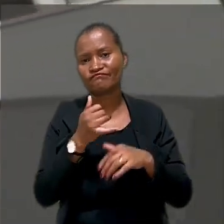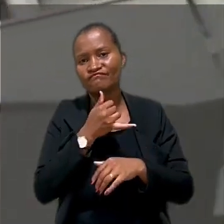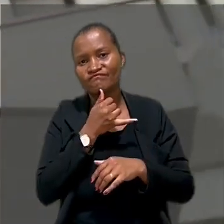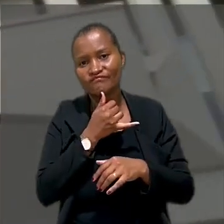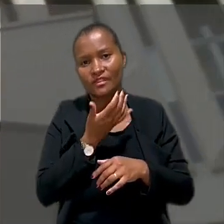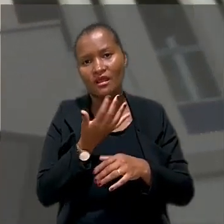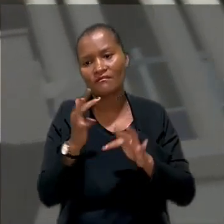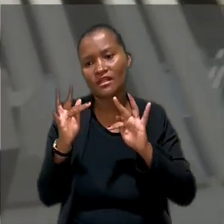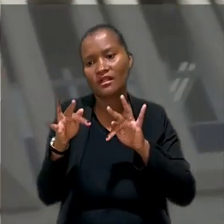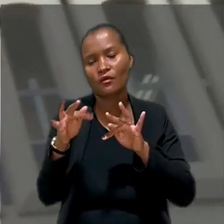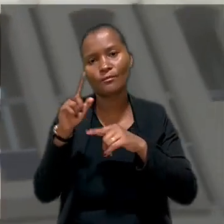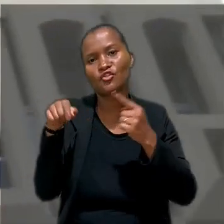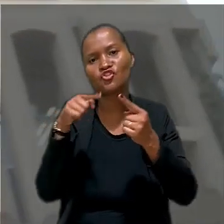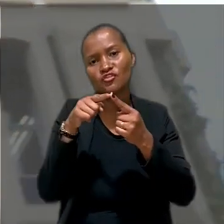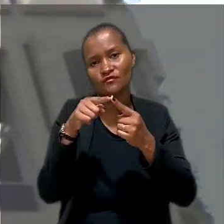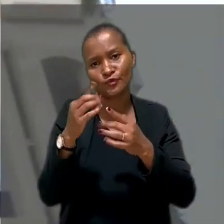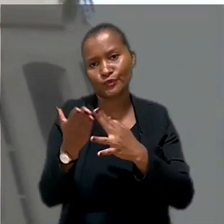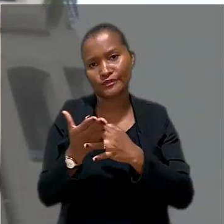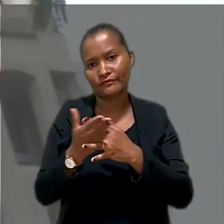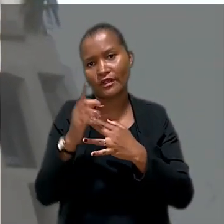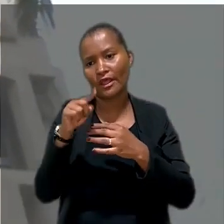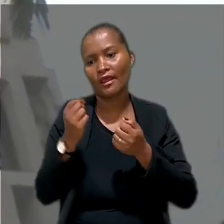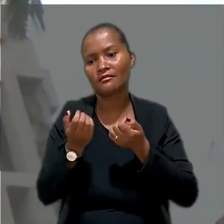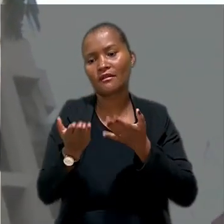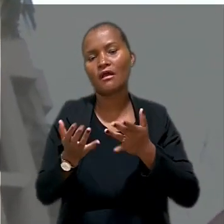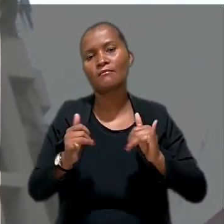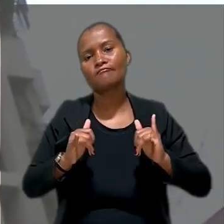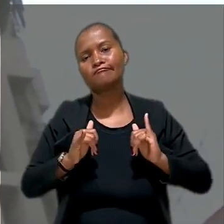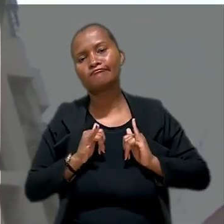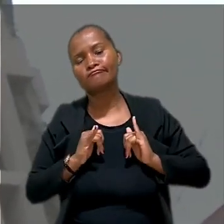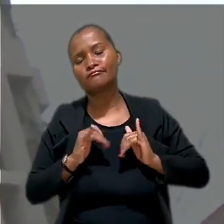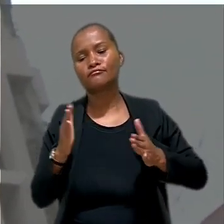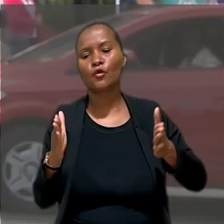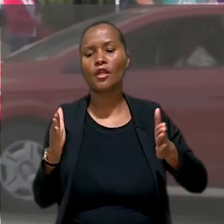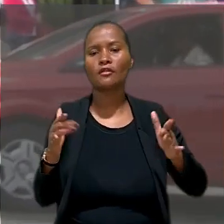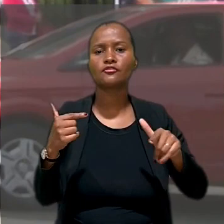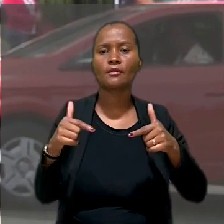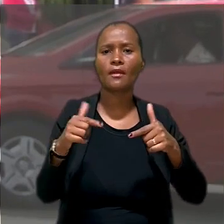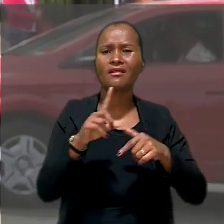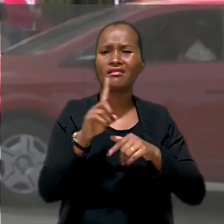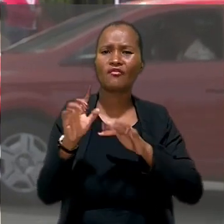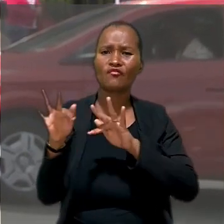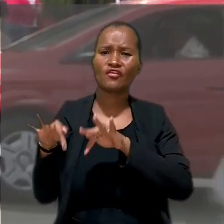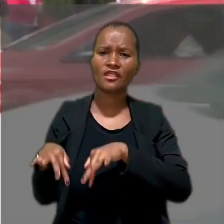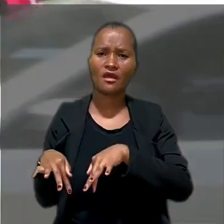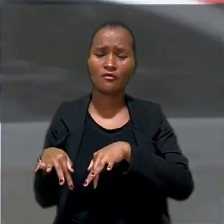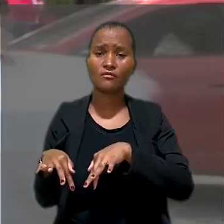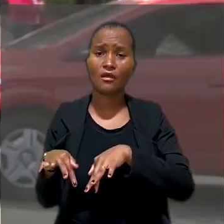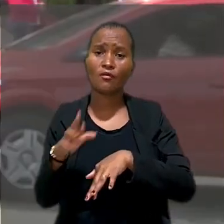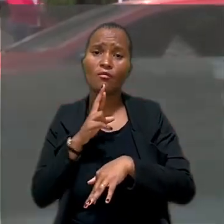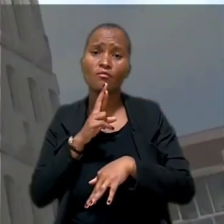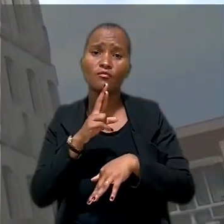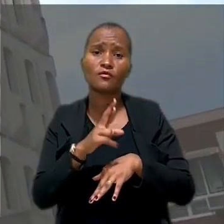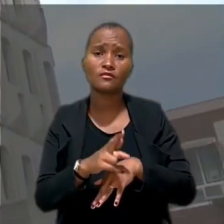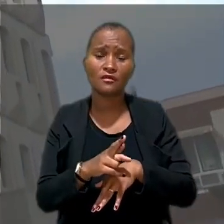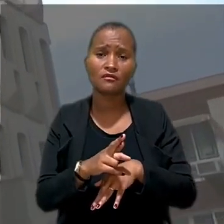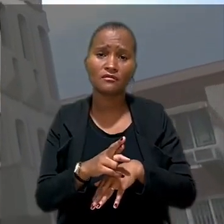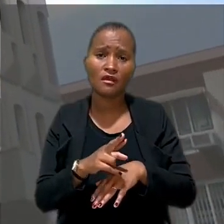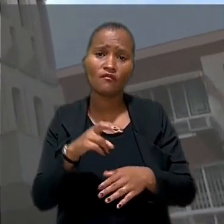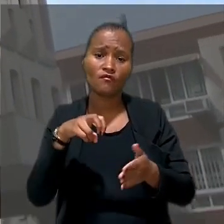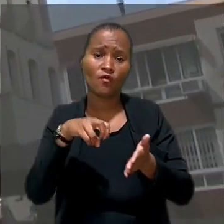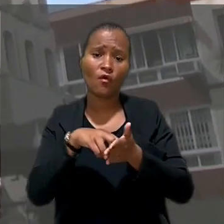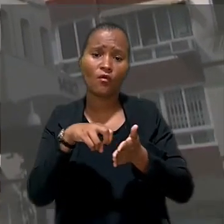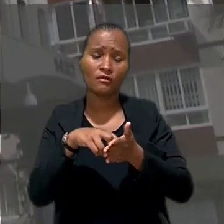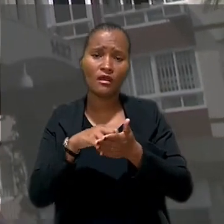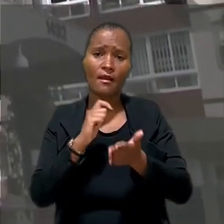finalidade do intervalo, que é proporcionar repouso durante a jornada e não ao final. Como resultado, o OGMO